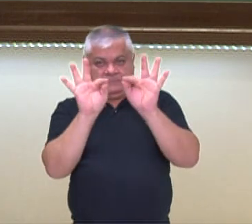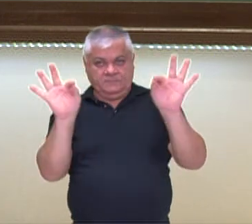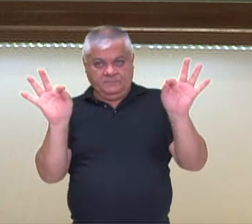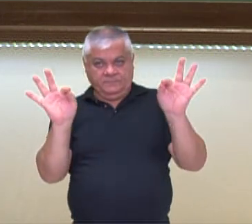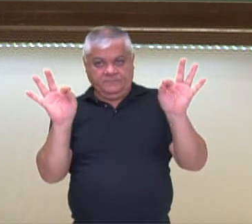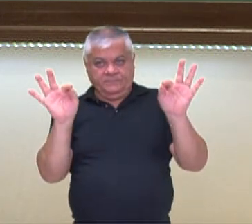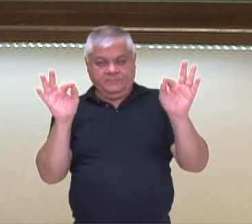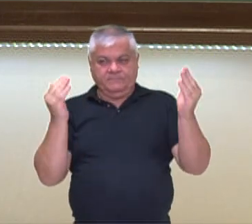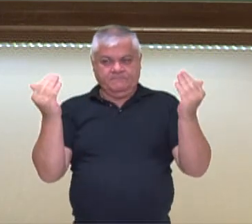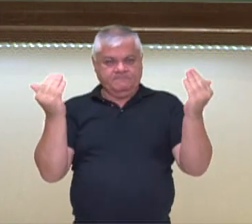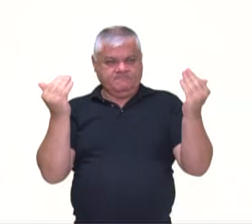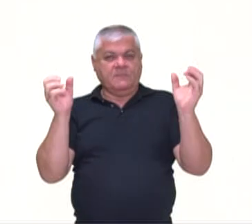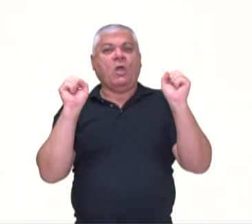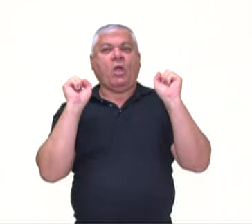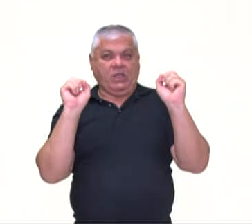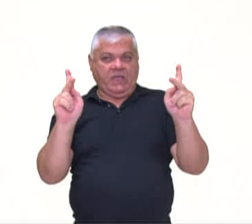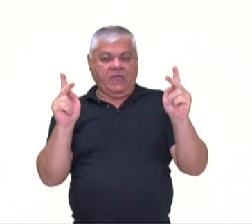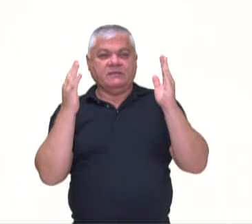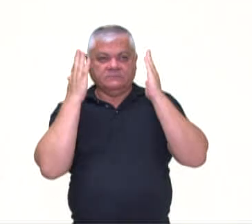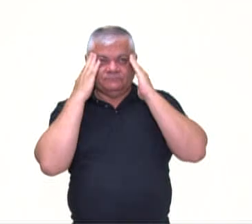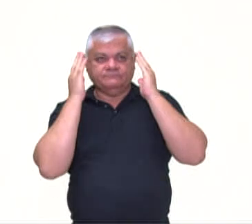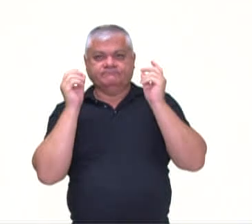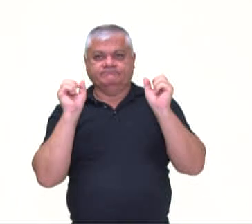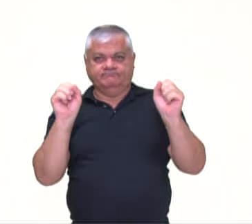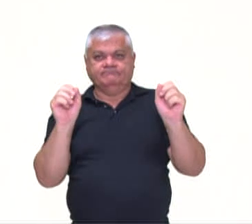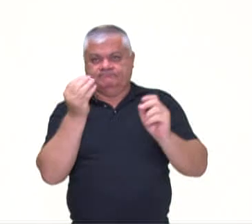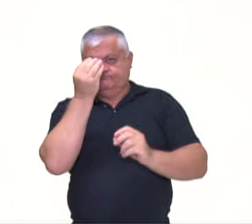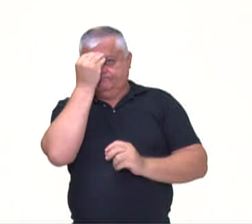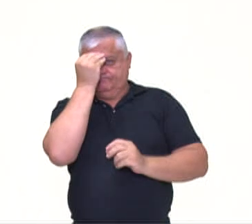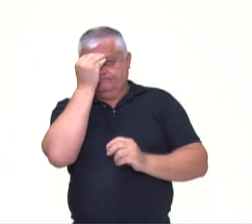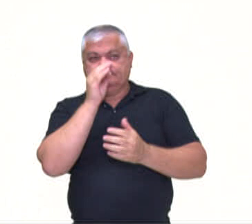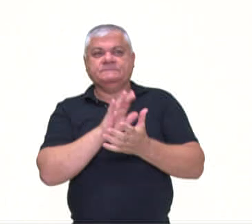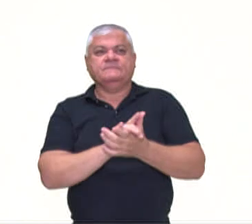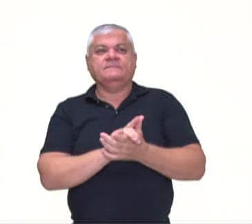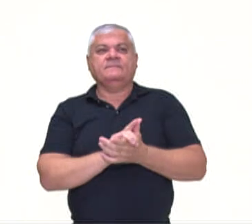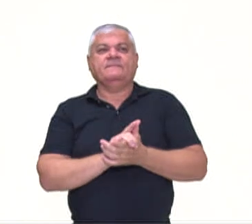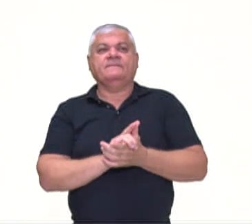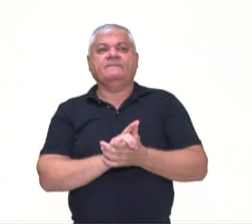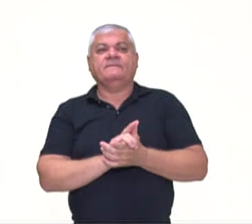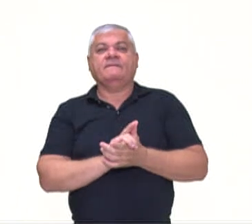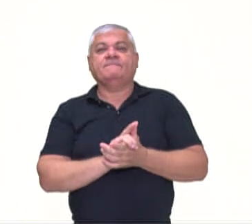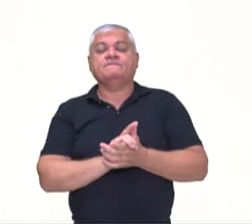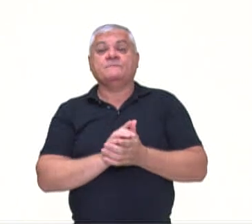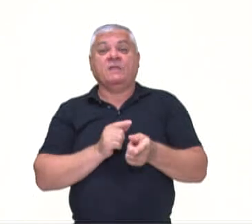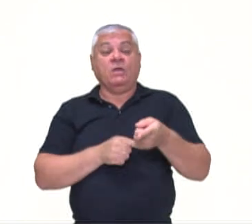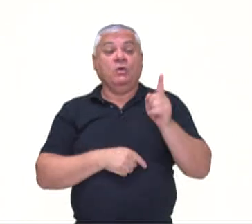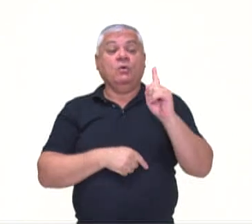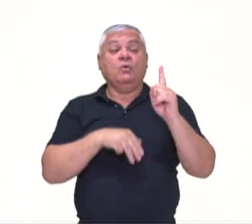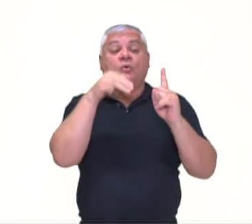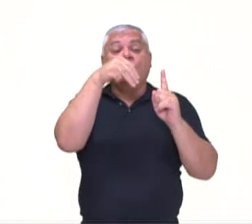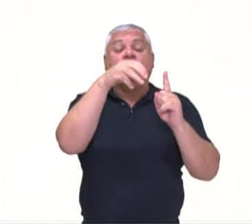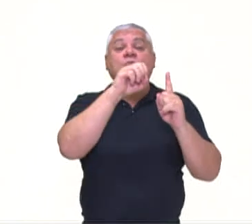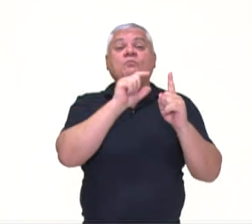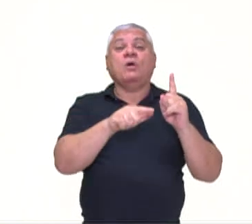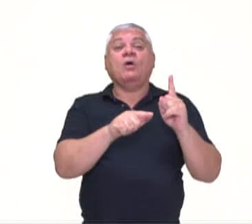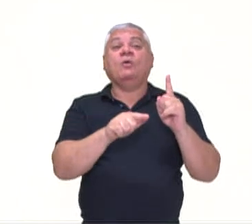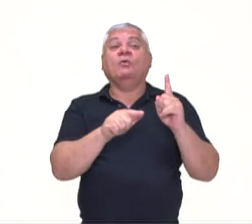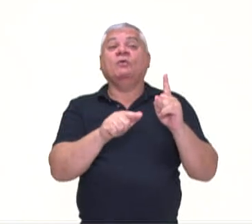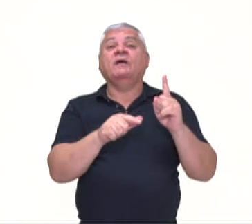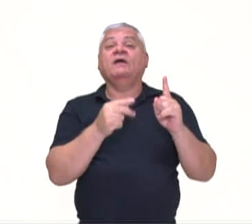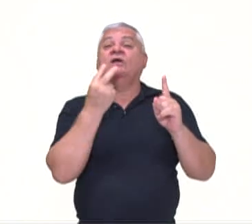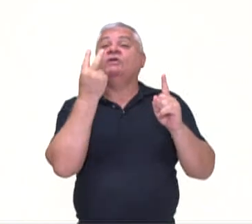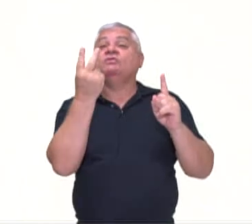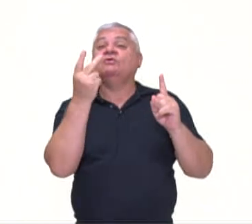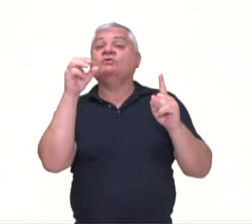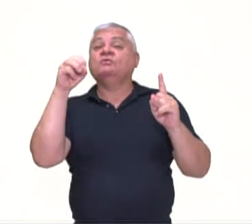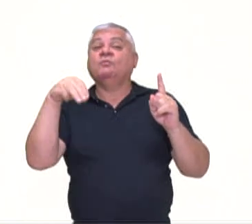balanceamento, já vimos como é que faz, certo? E aí, como é que eu faço a relação? 1 mol de nitrogênio me dá 2 mols